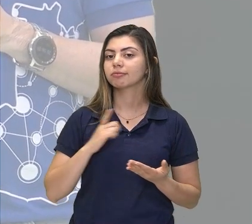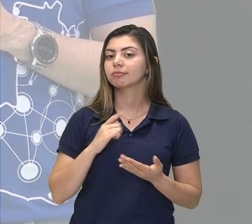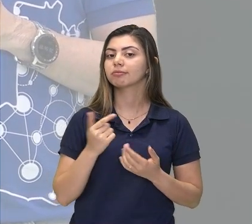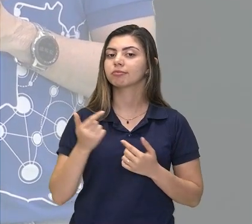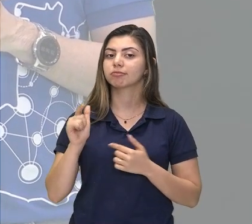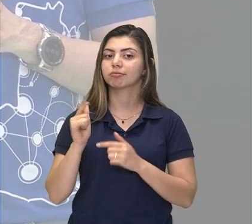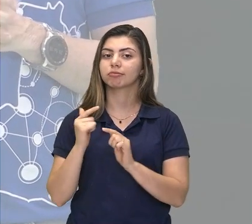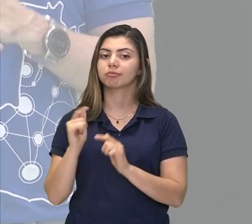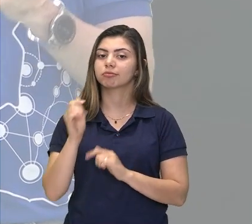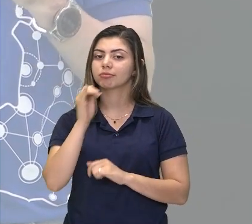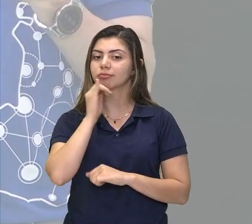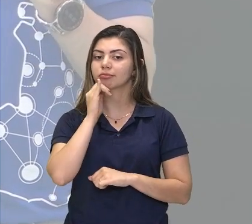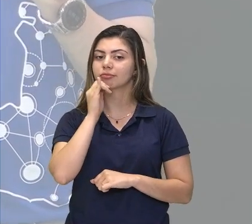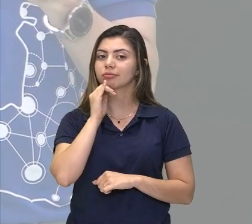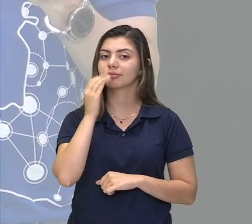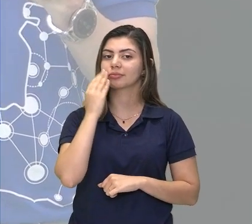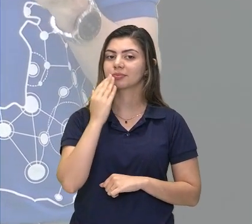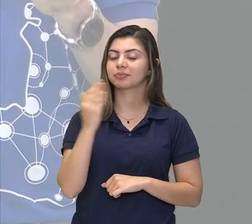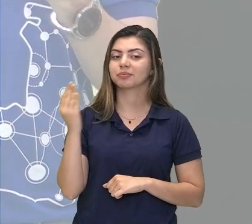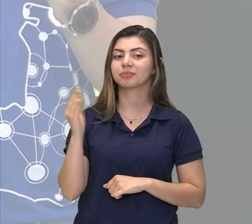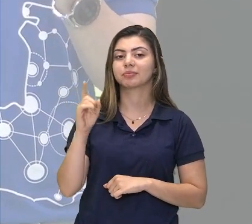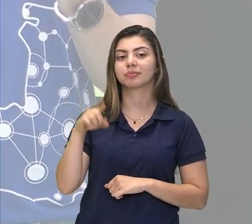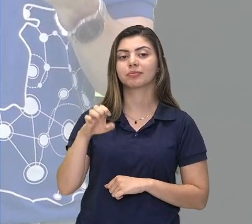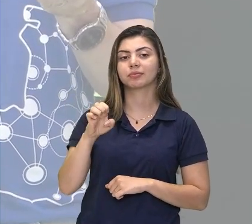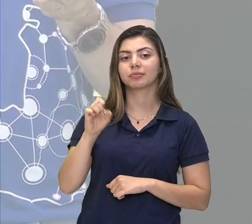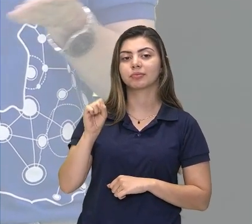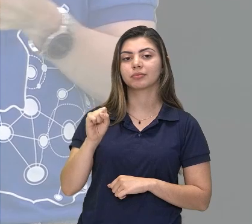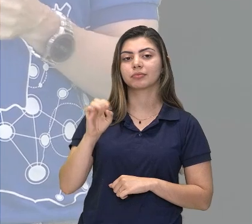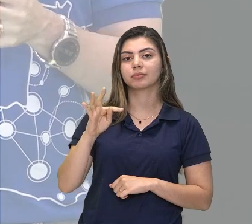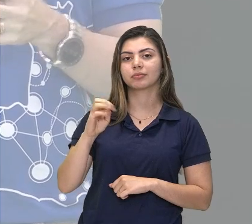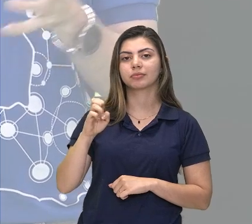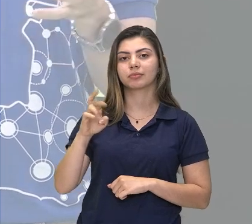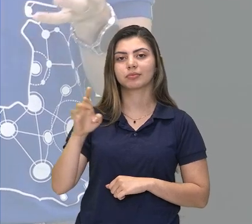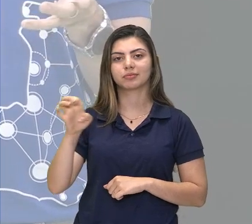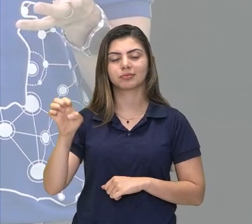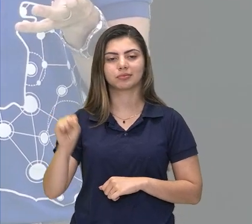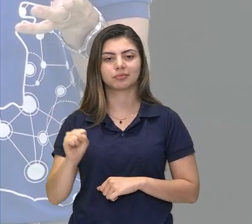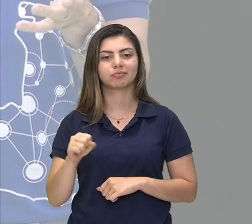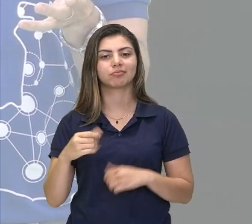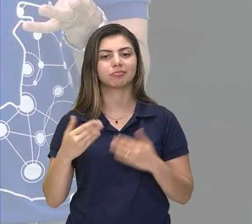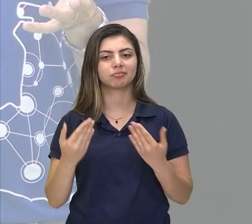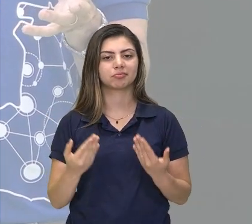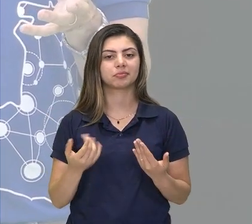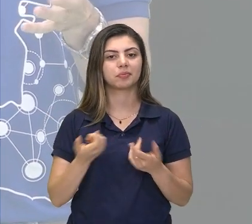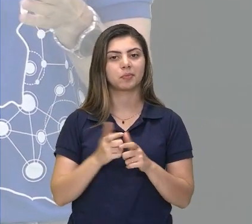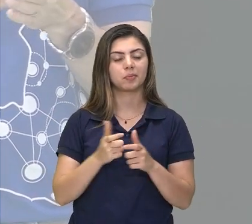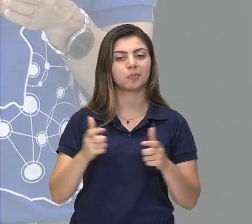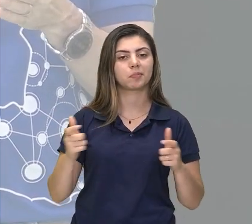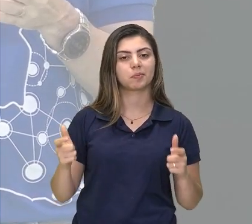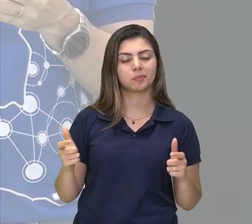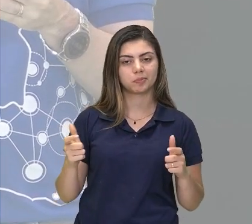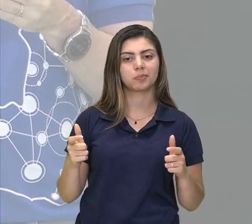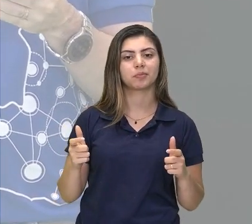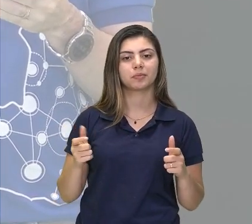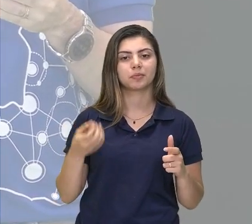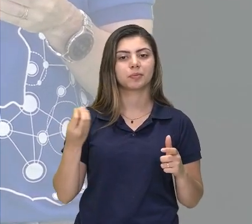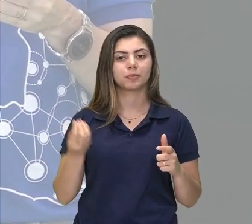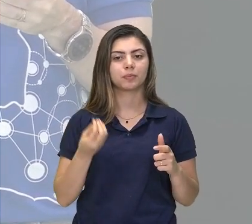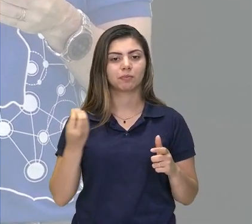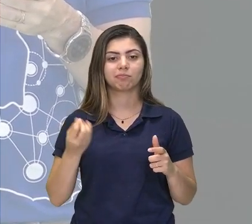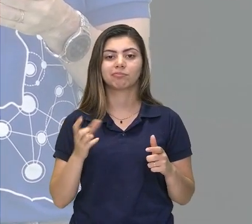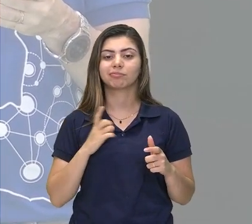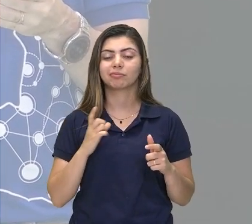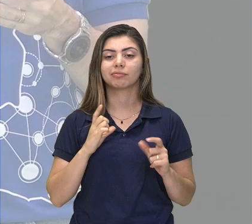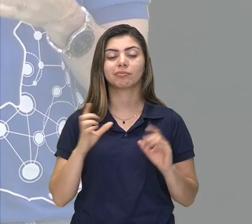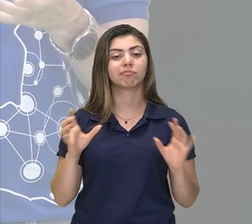aqui são estes ésteres, tá? A maioria dos ésteres estão